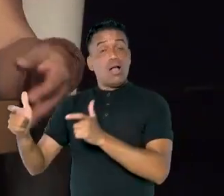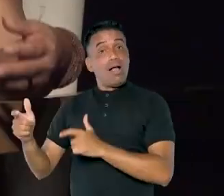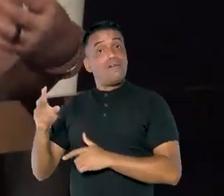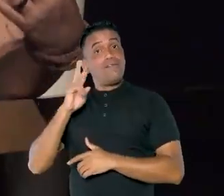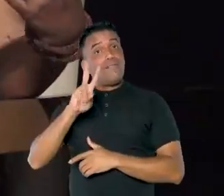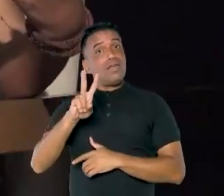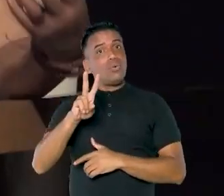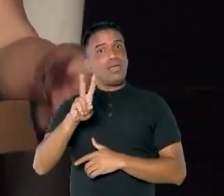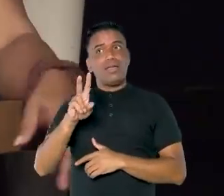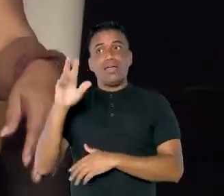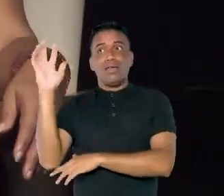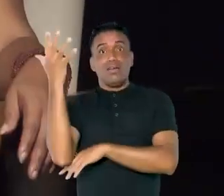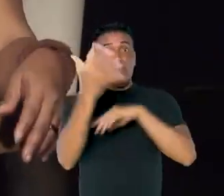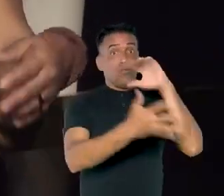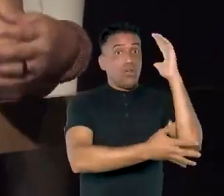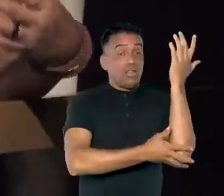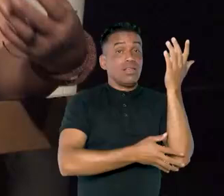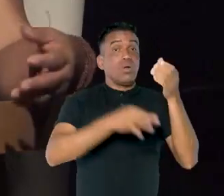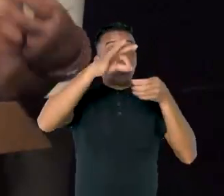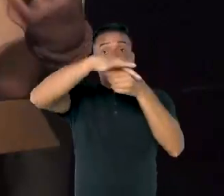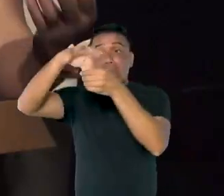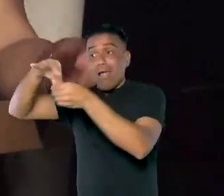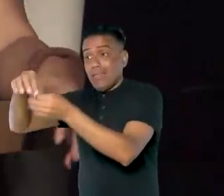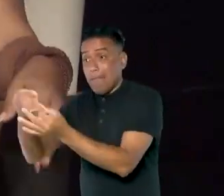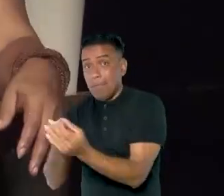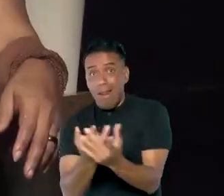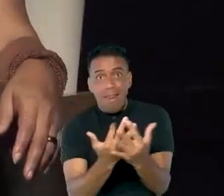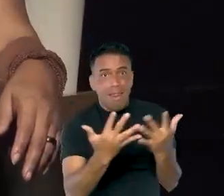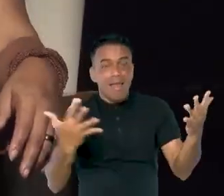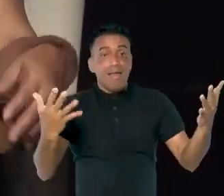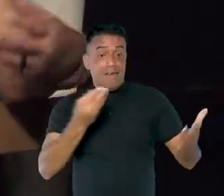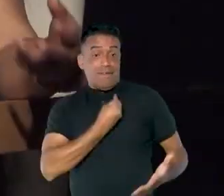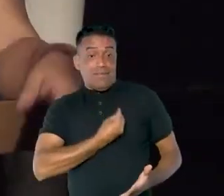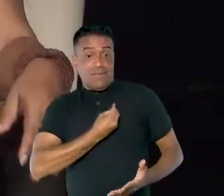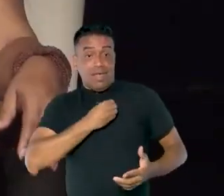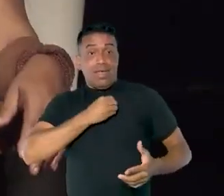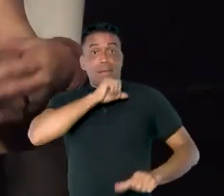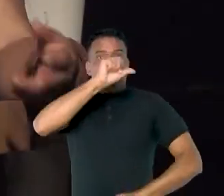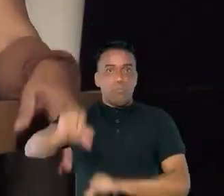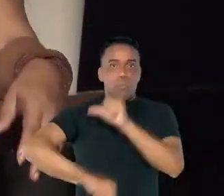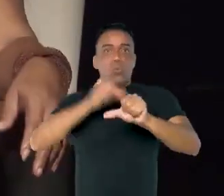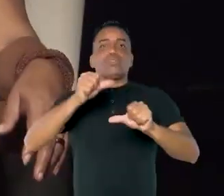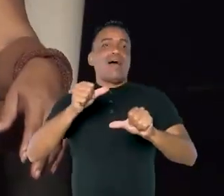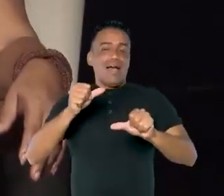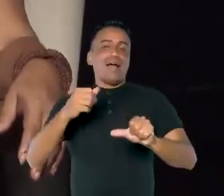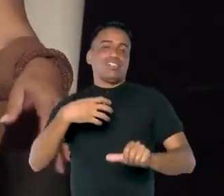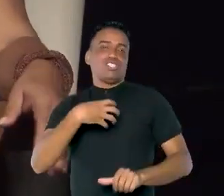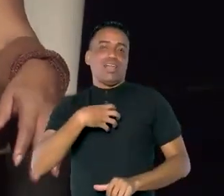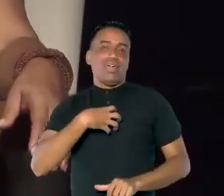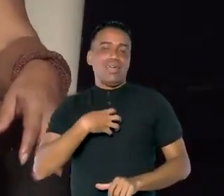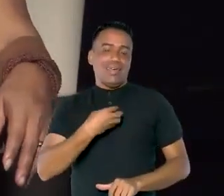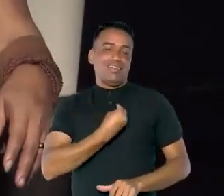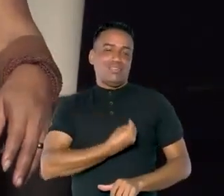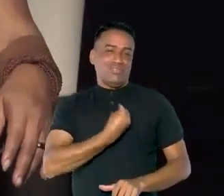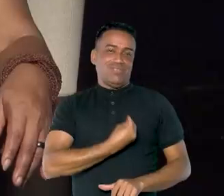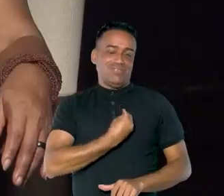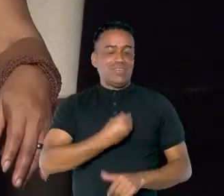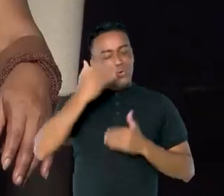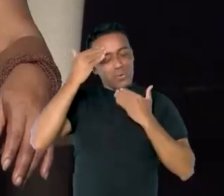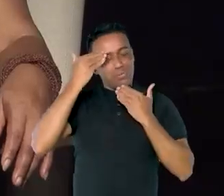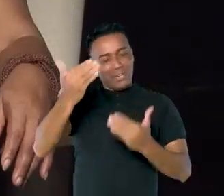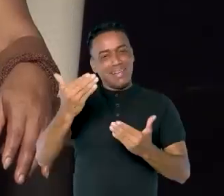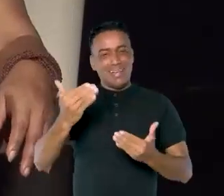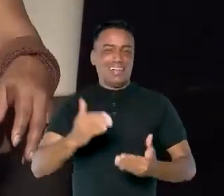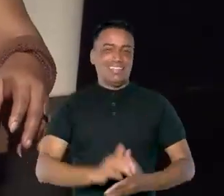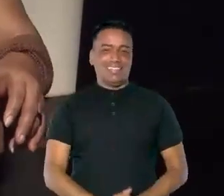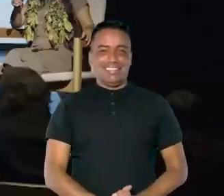como reflorestamento, reflorescer, reviver e reorganizar esses territórios por onde a gente passa. Muito obrigada,